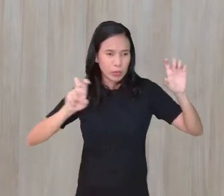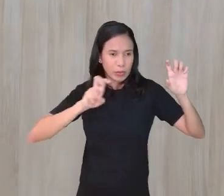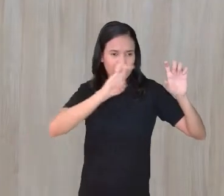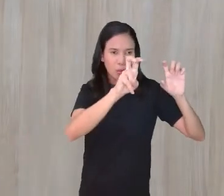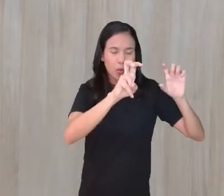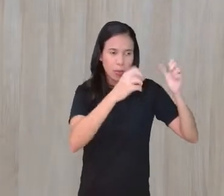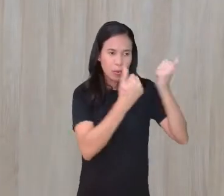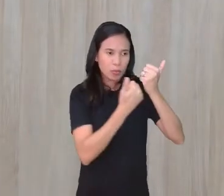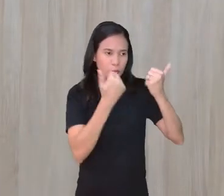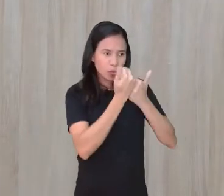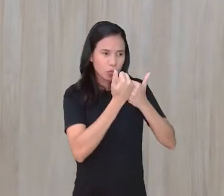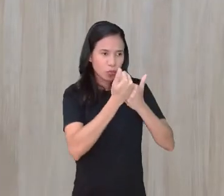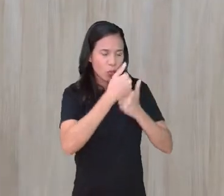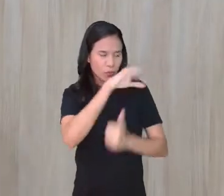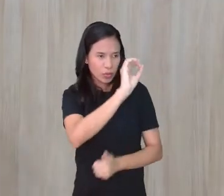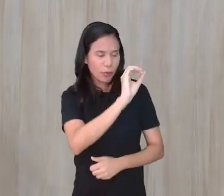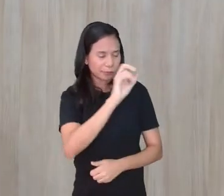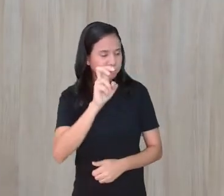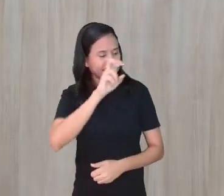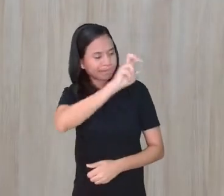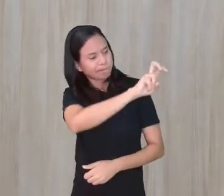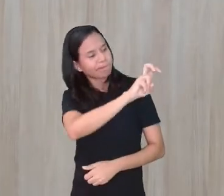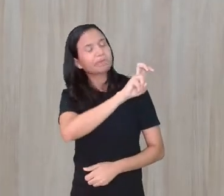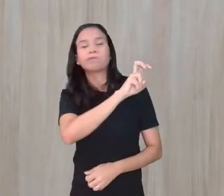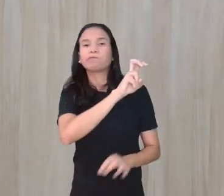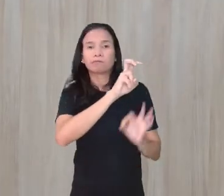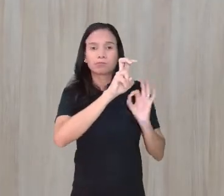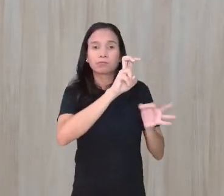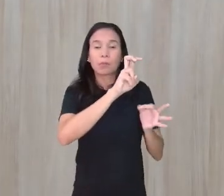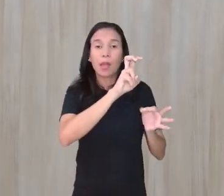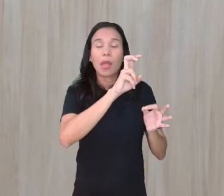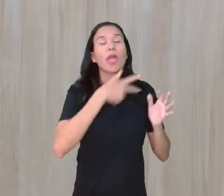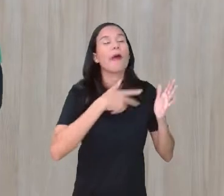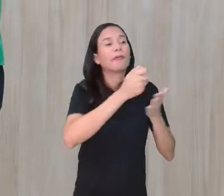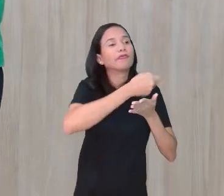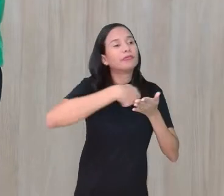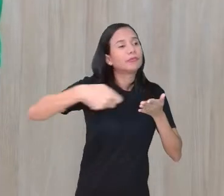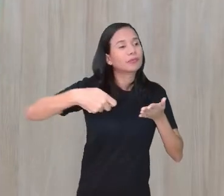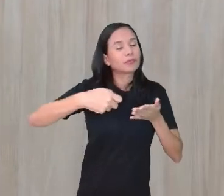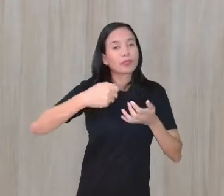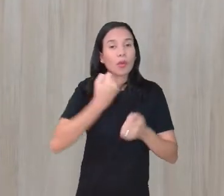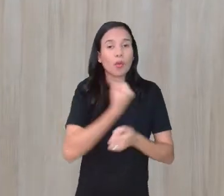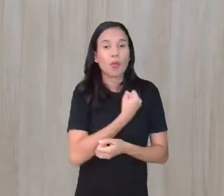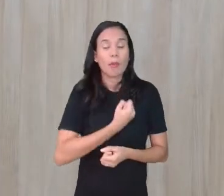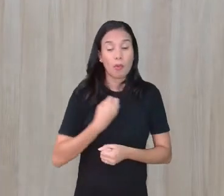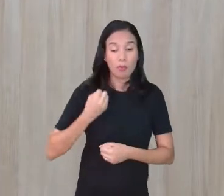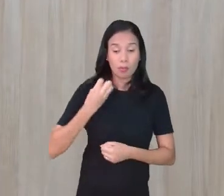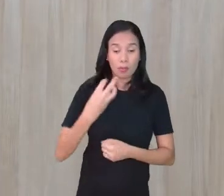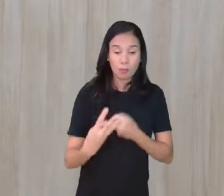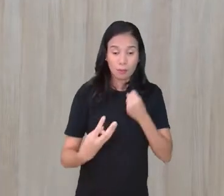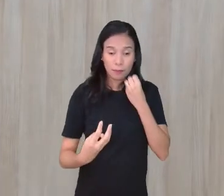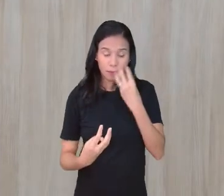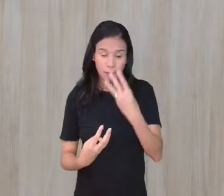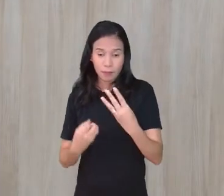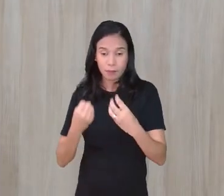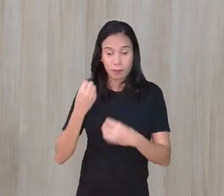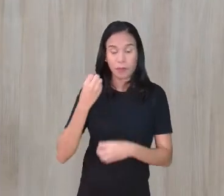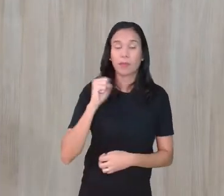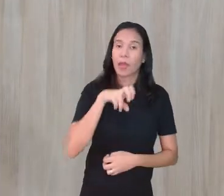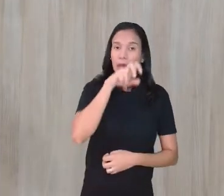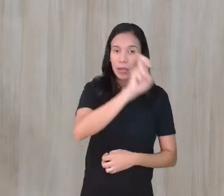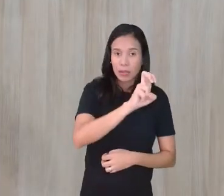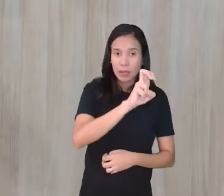do 0 ali, eu coloco um 5, certo? E vou escrevendo esses números de 3 em 3. Então,